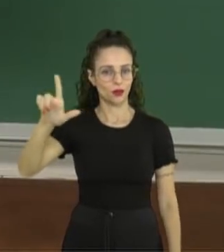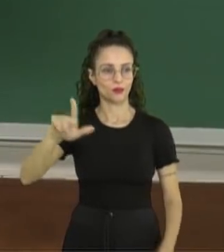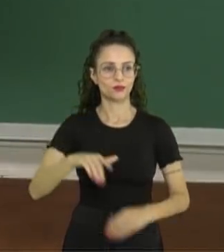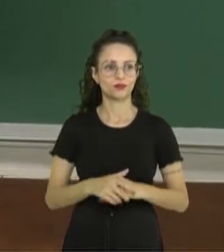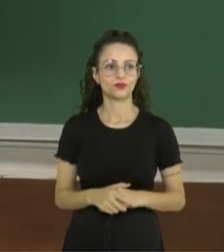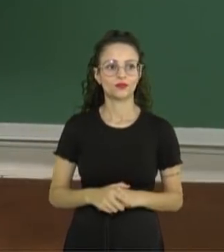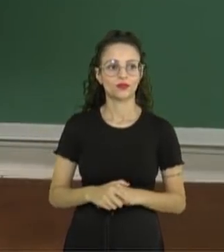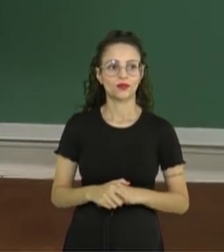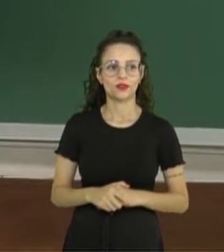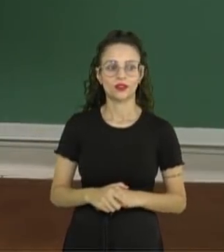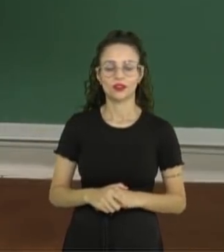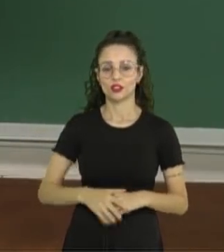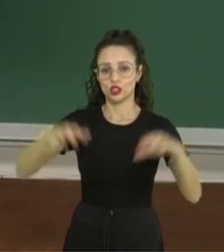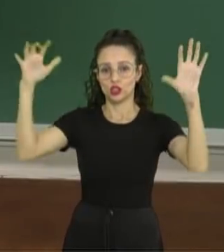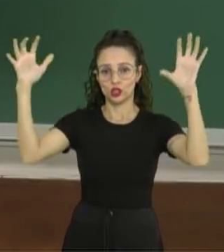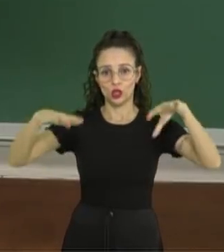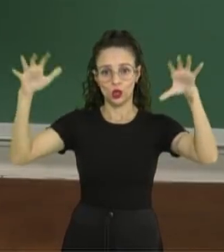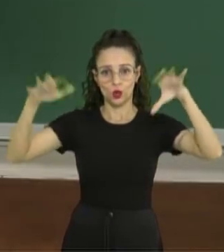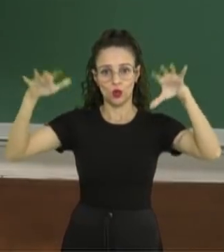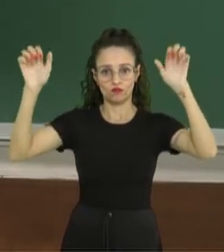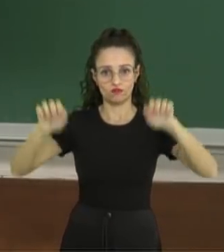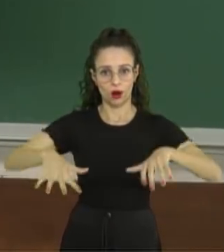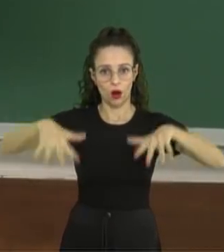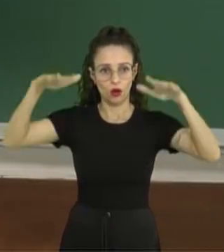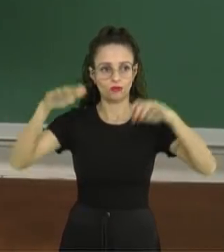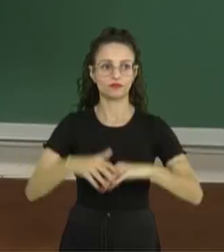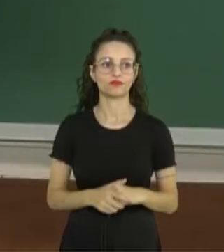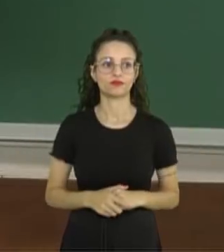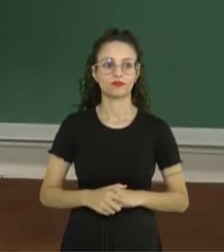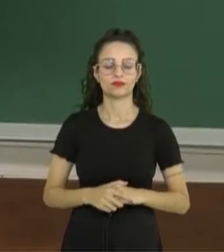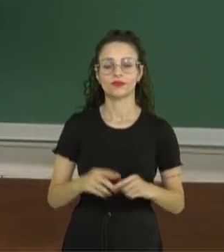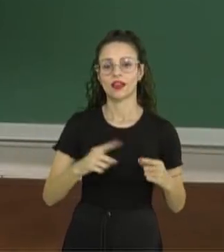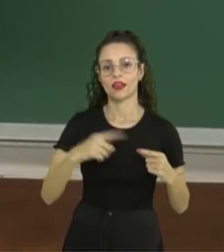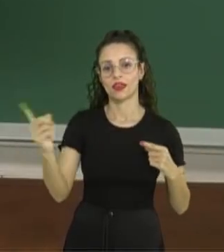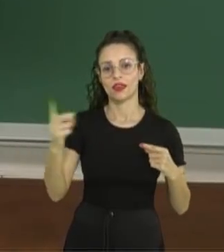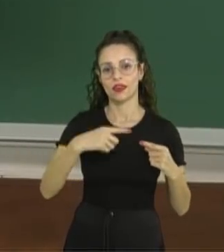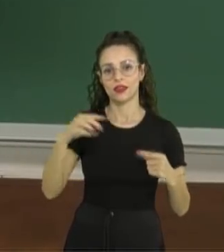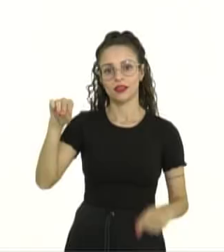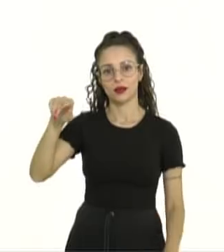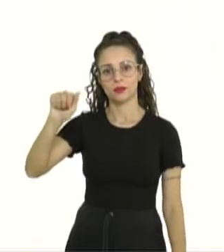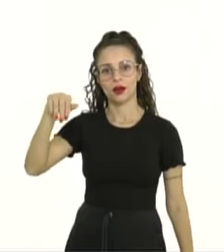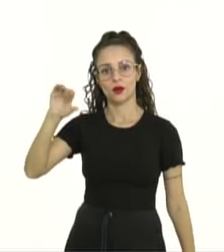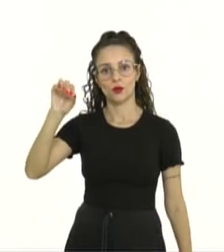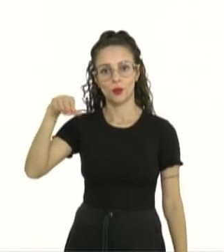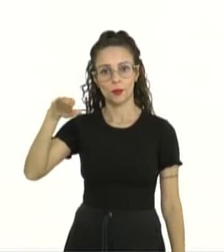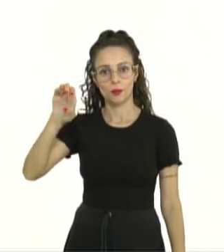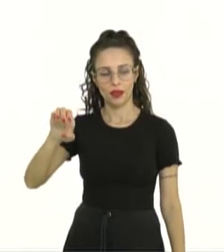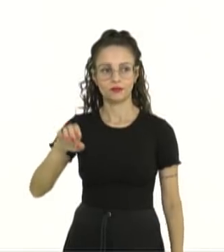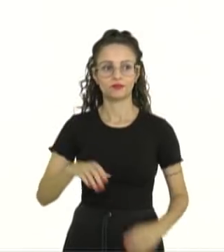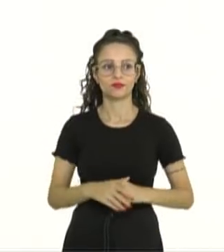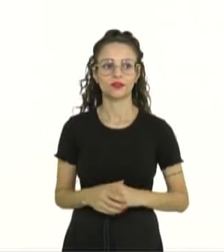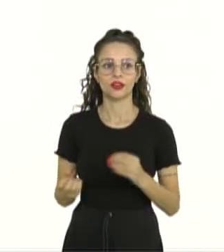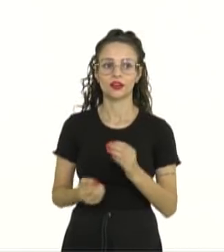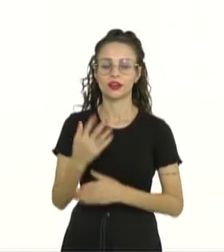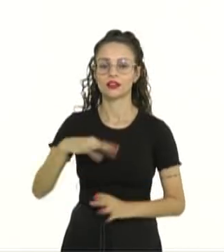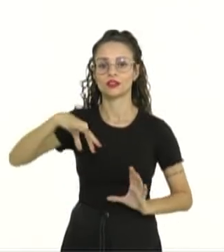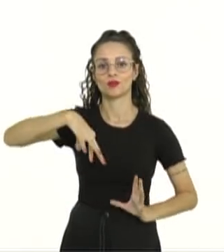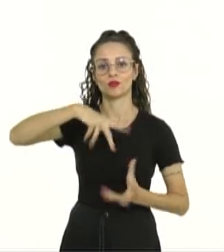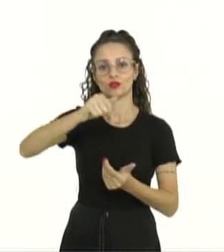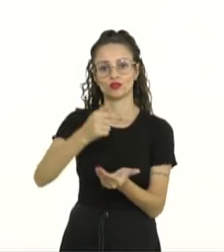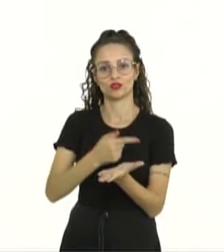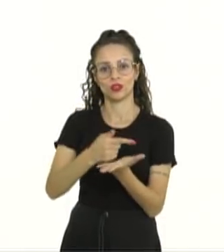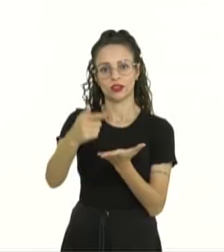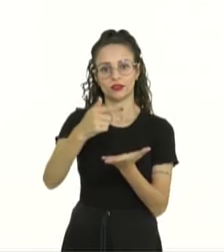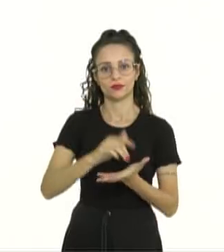fazer junto essa aí. B, é o dilúvio? Não. C, ida de Maomé de Meca para Medina, a Égira. Ou letra D, criação do mundo, a